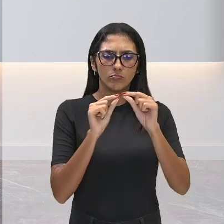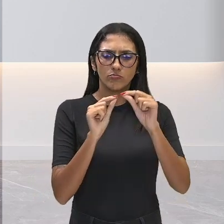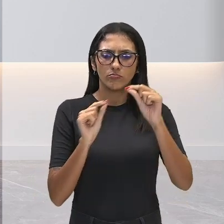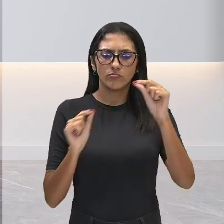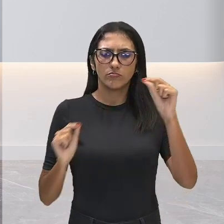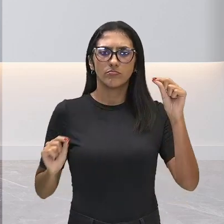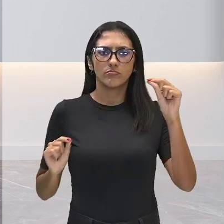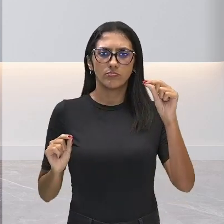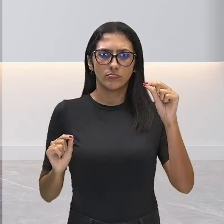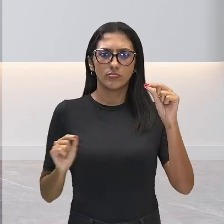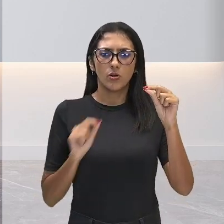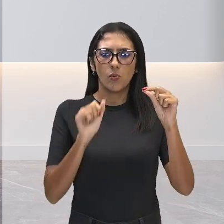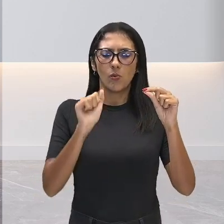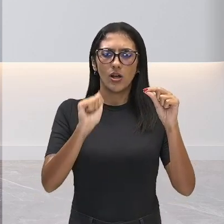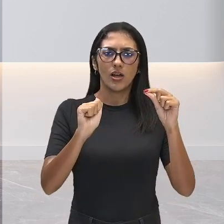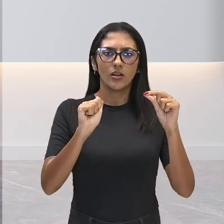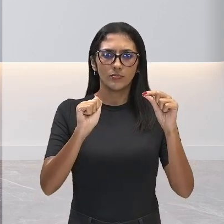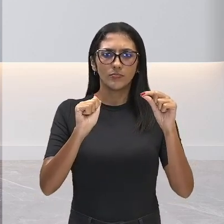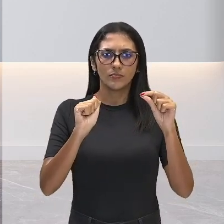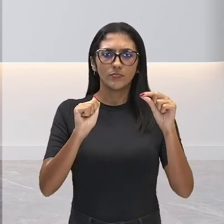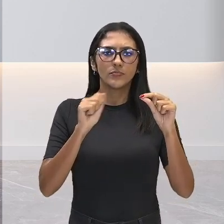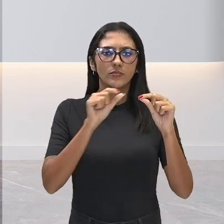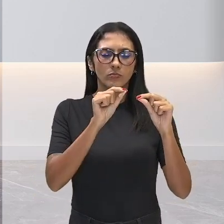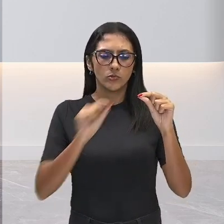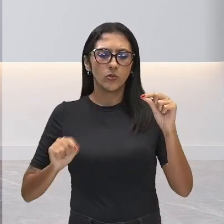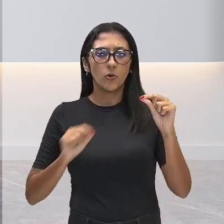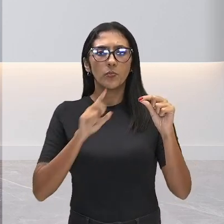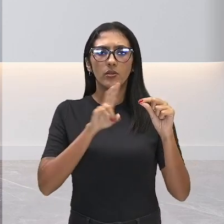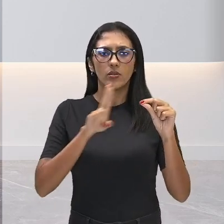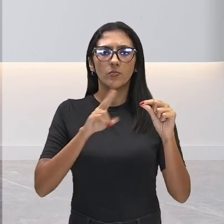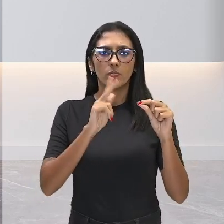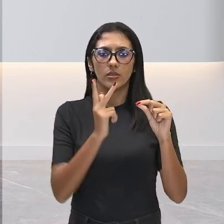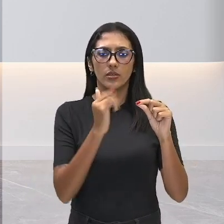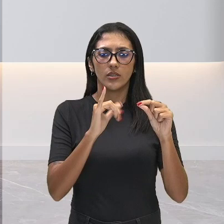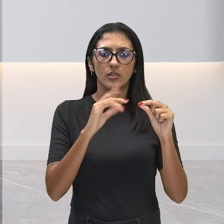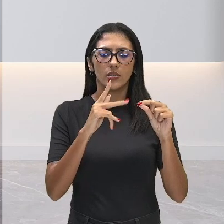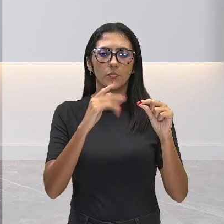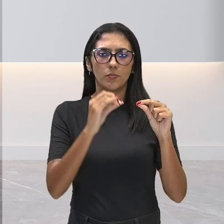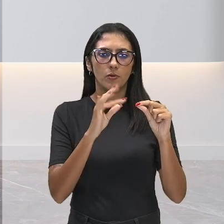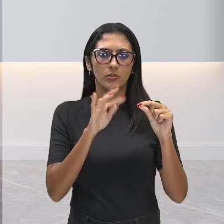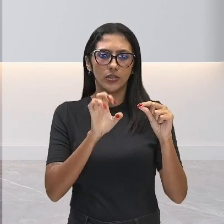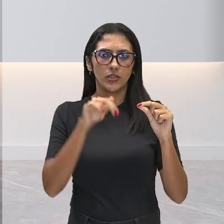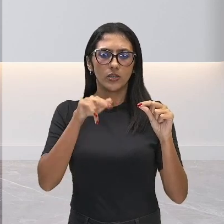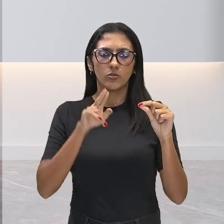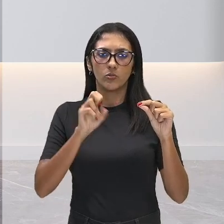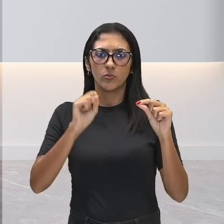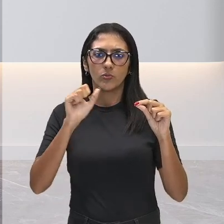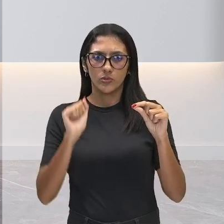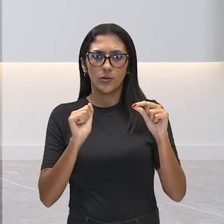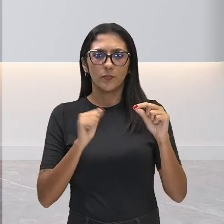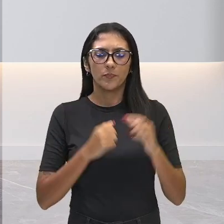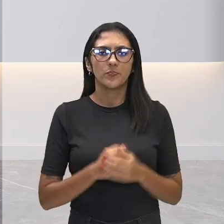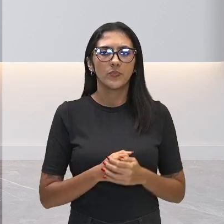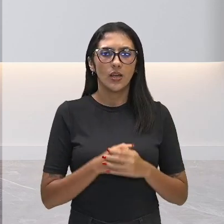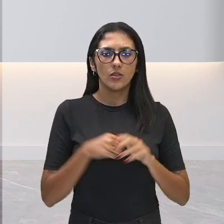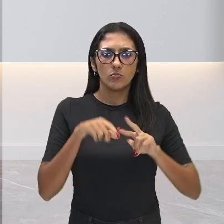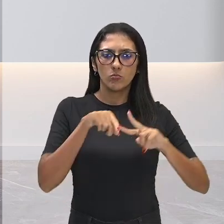lado oposto a esse ângulo a gente chama de hipotenusa e os outros dois lados a gente chama de catetos.